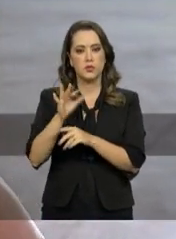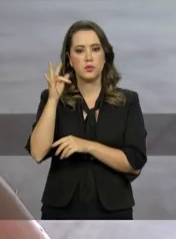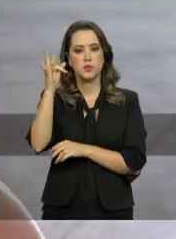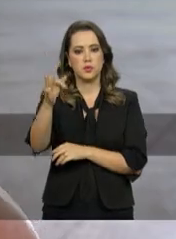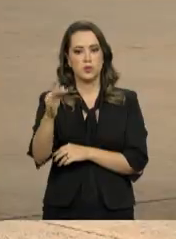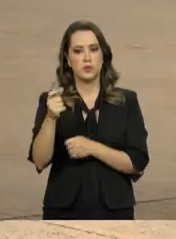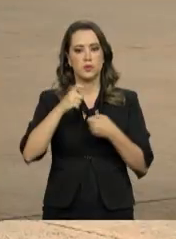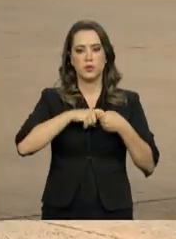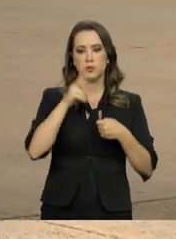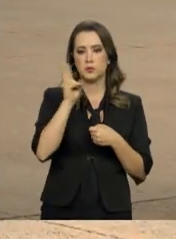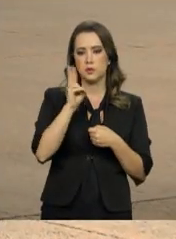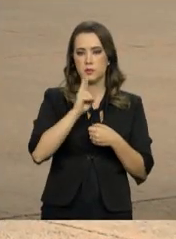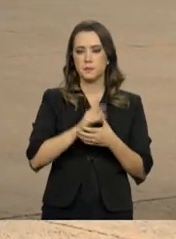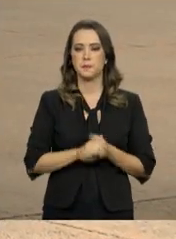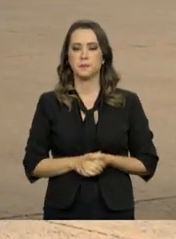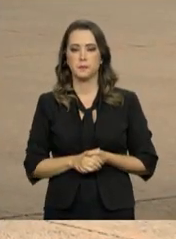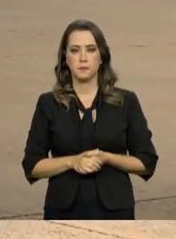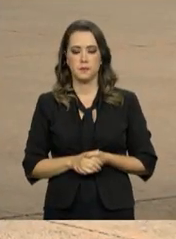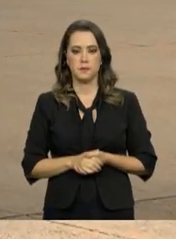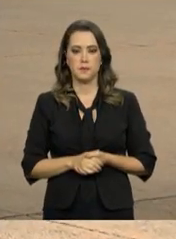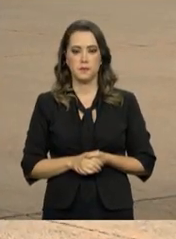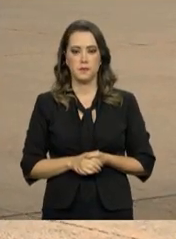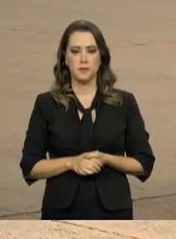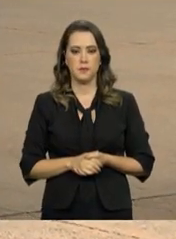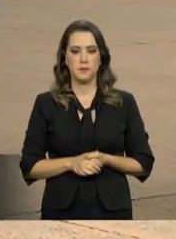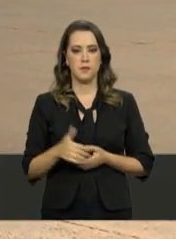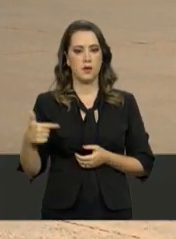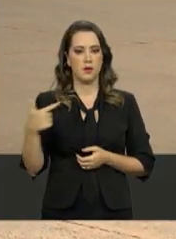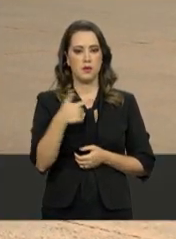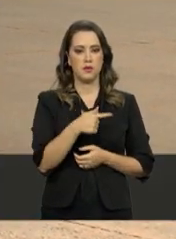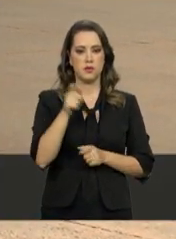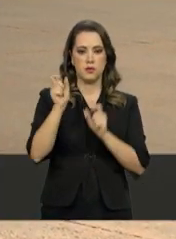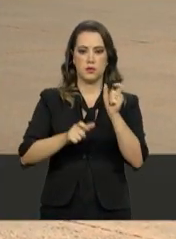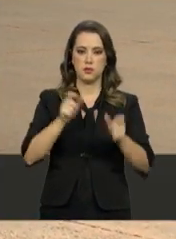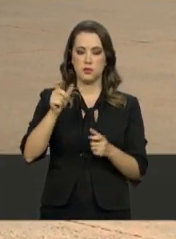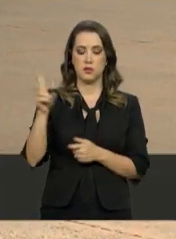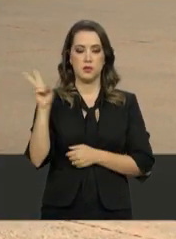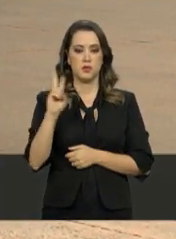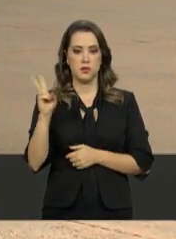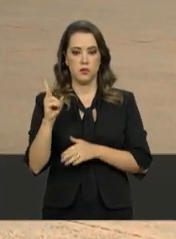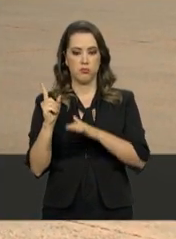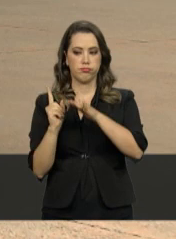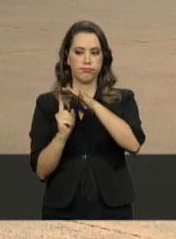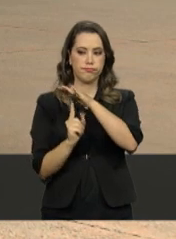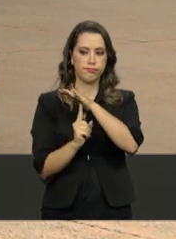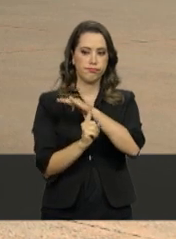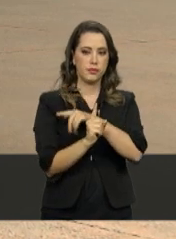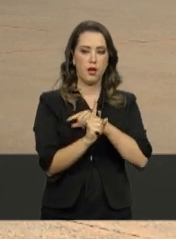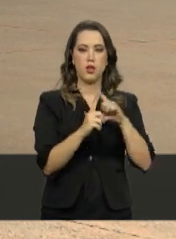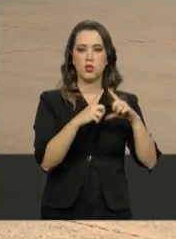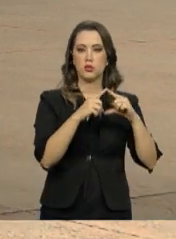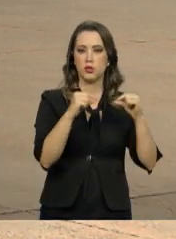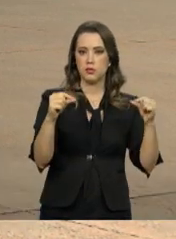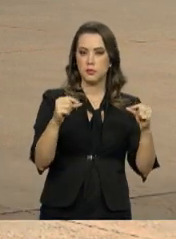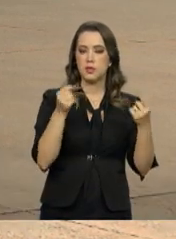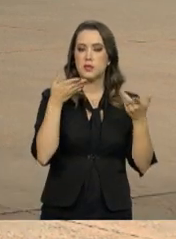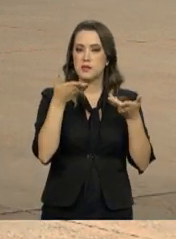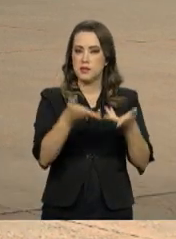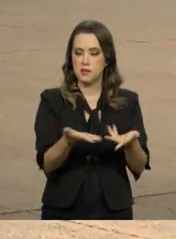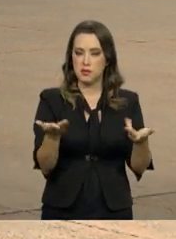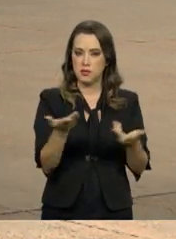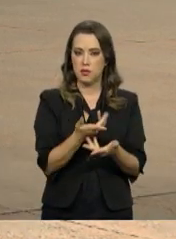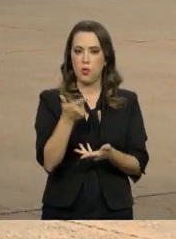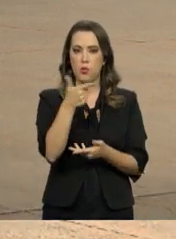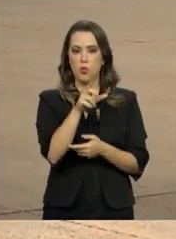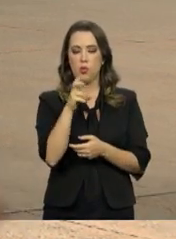a Venezuela. 17 venezuelanos desembarcaram em Brasília e outros 5 seguem agora para o Rio de Janeiro. Desde que a